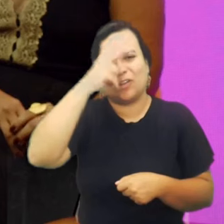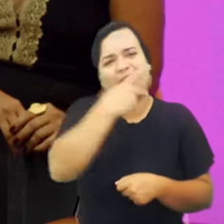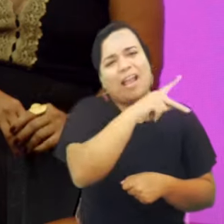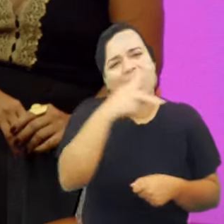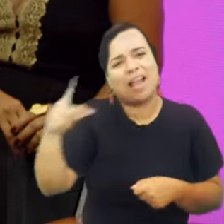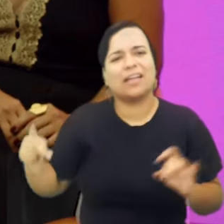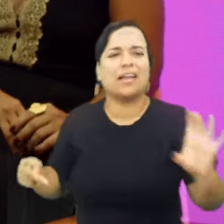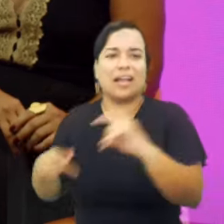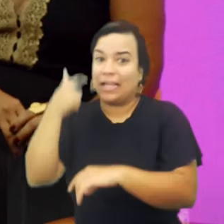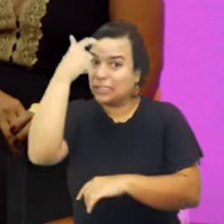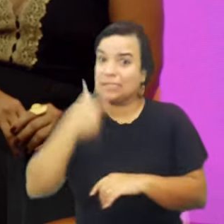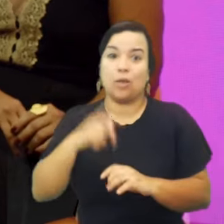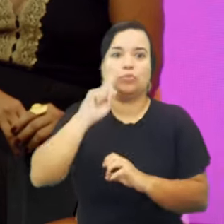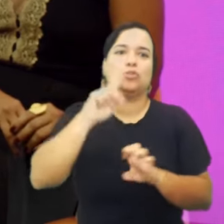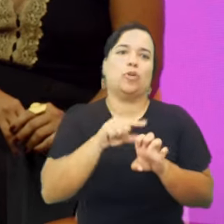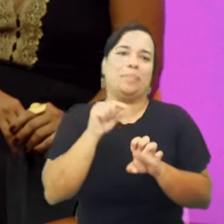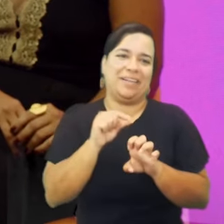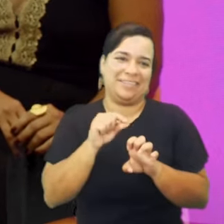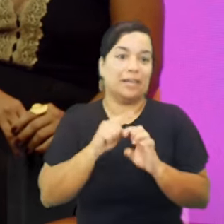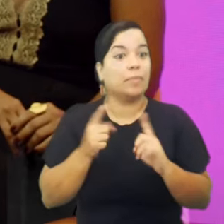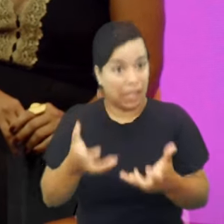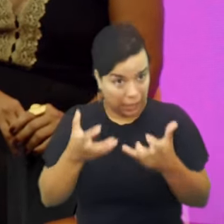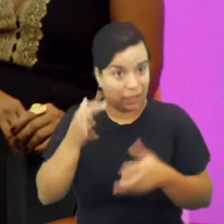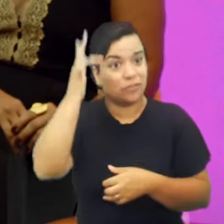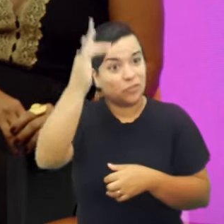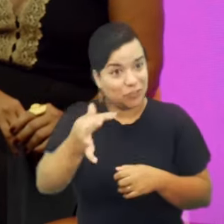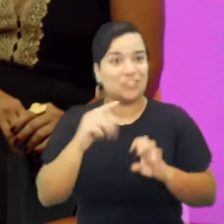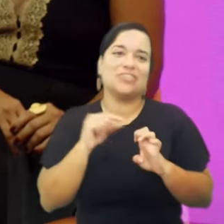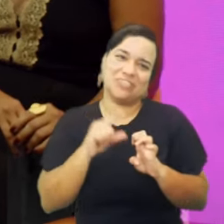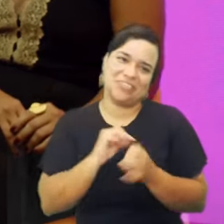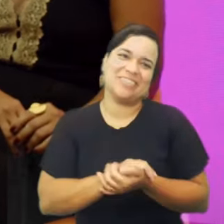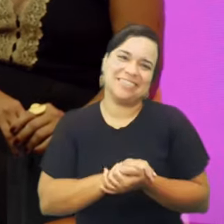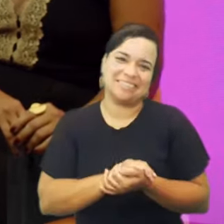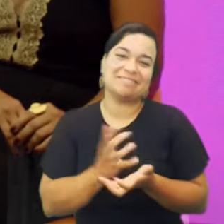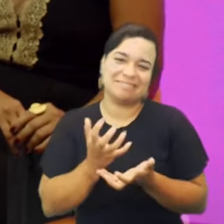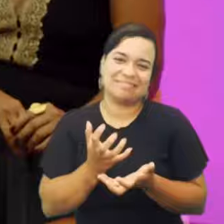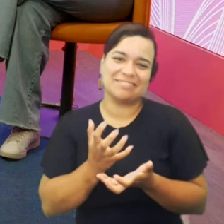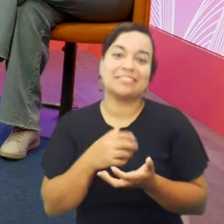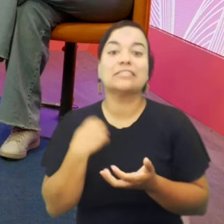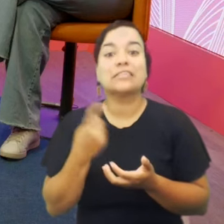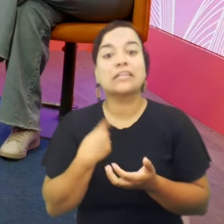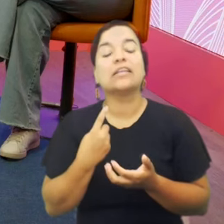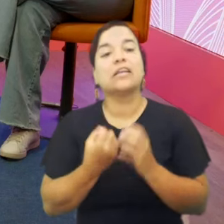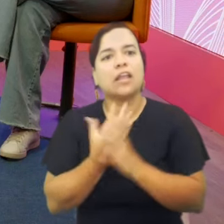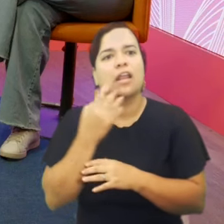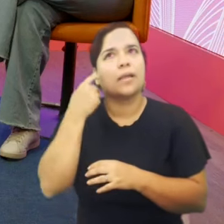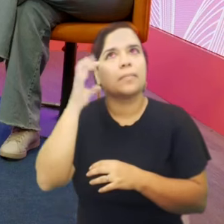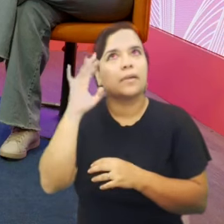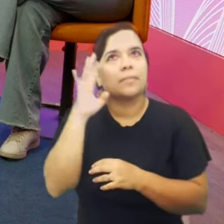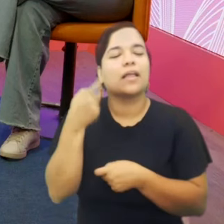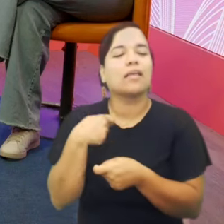empreendedora, porque eu não sou empreendedora, mas um dia eu quero ser empreendedora. Então, né, eu venho construindo aqui na minha mente